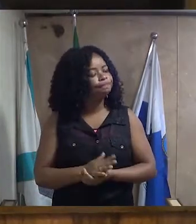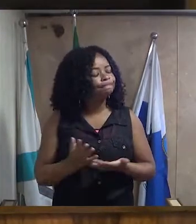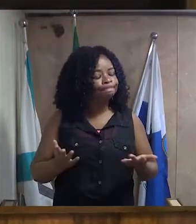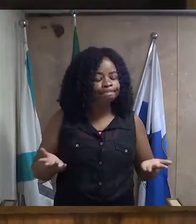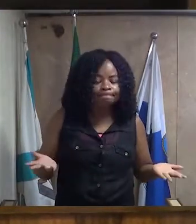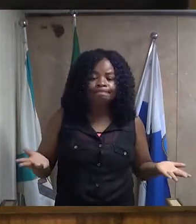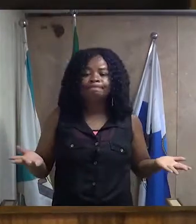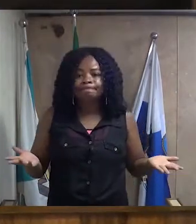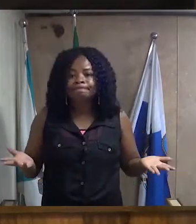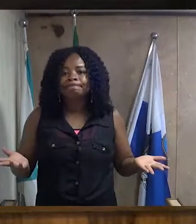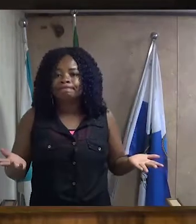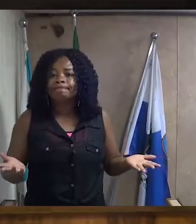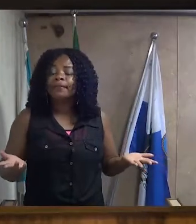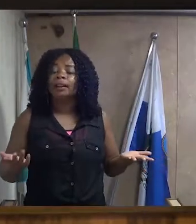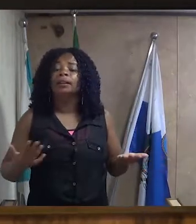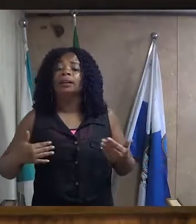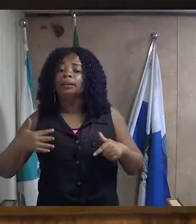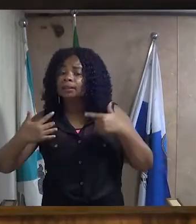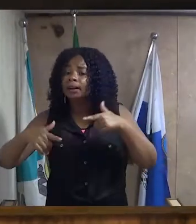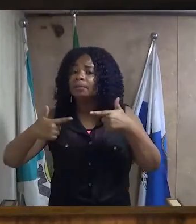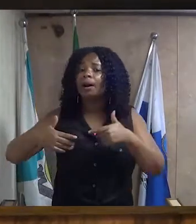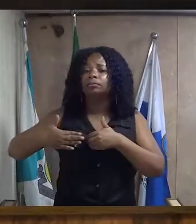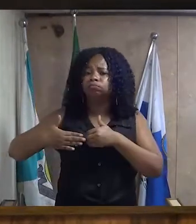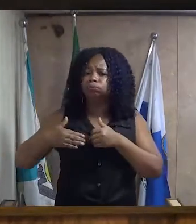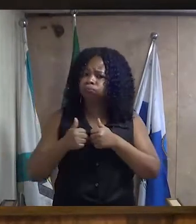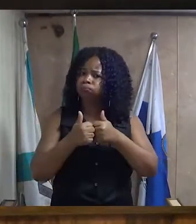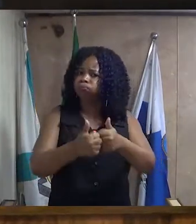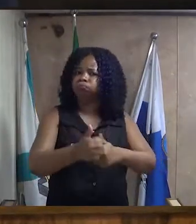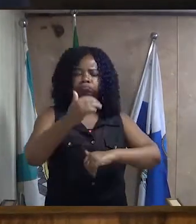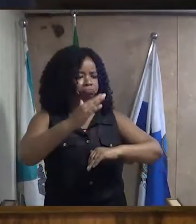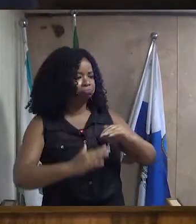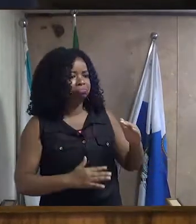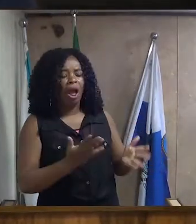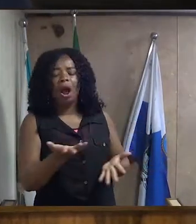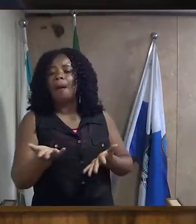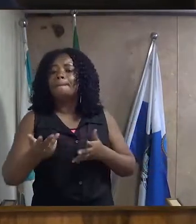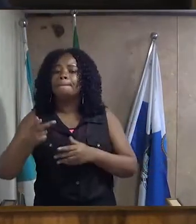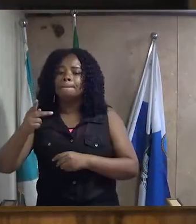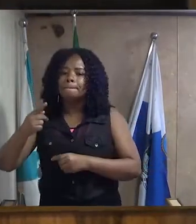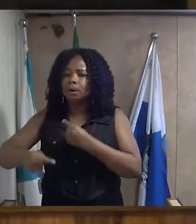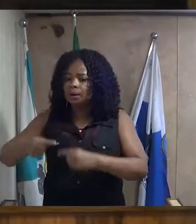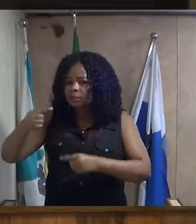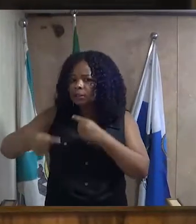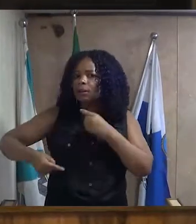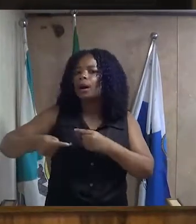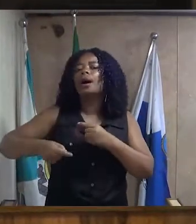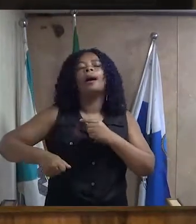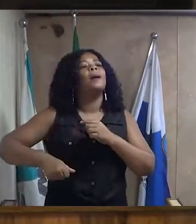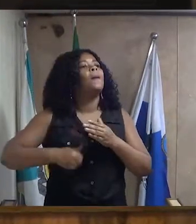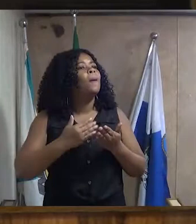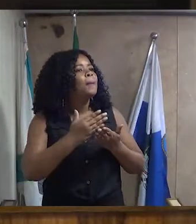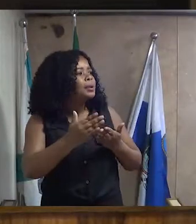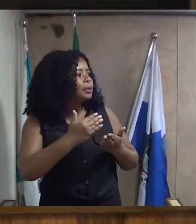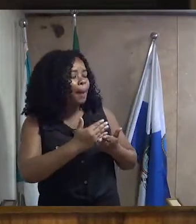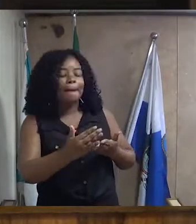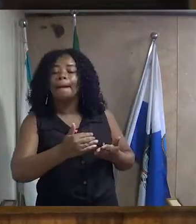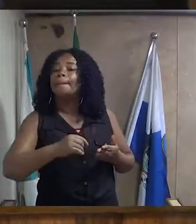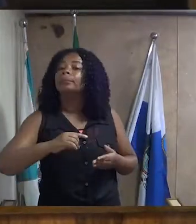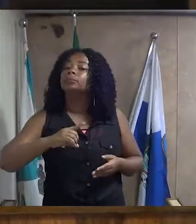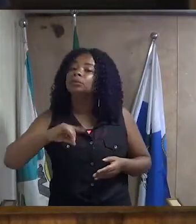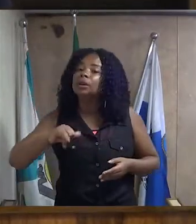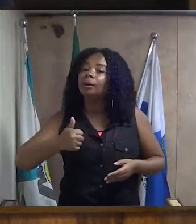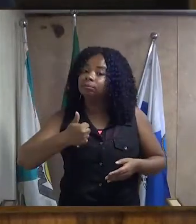Minha carreira política começando, né, aqui hoje nessa primeira sessão legislativa, mas começou dia 1º de janeiro.